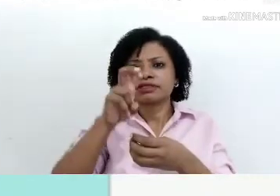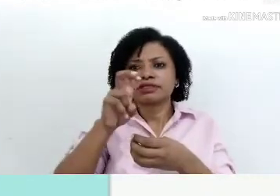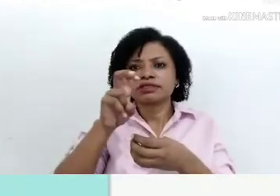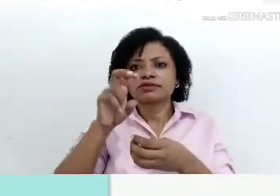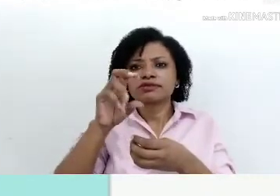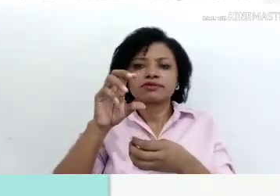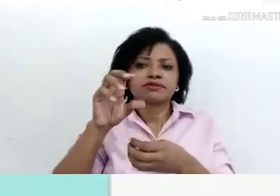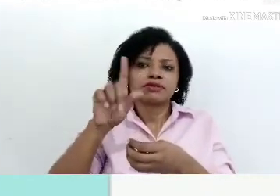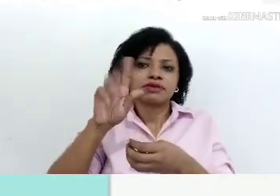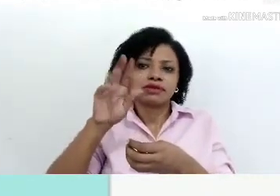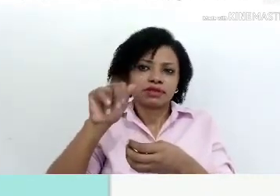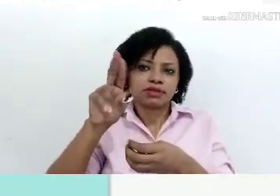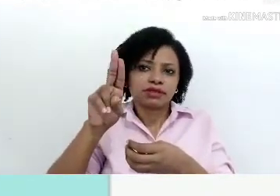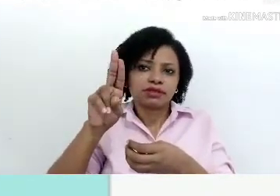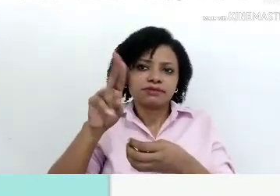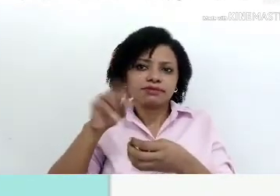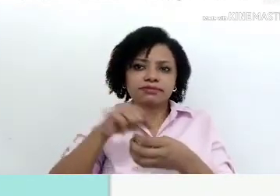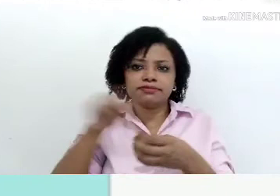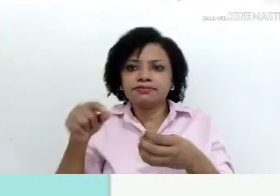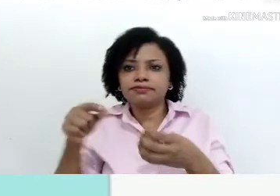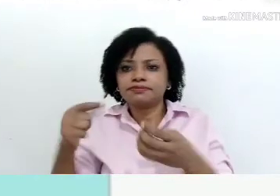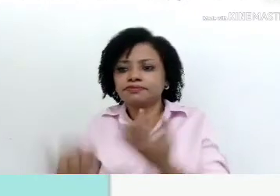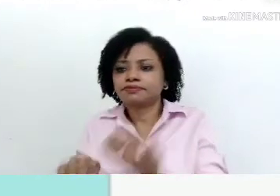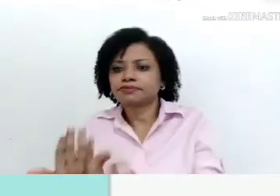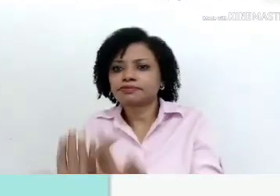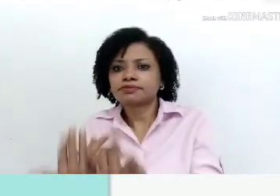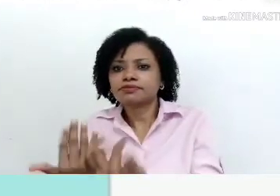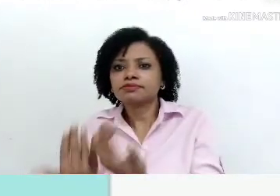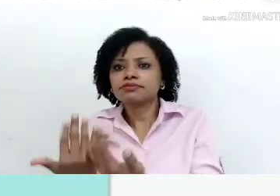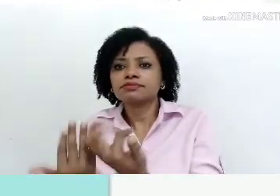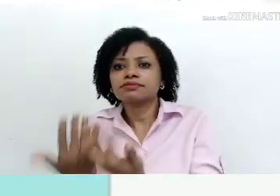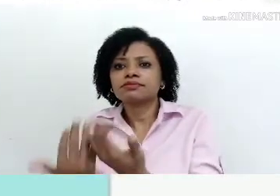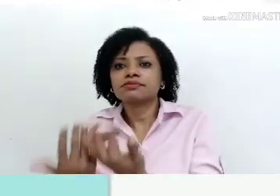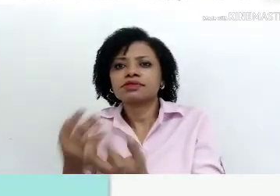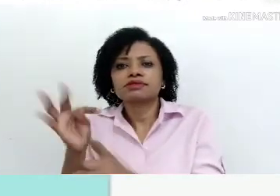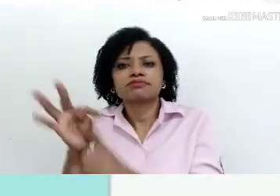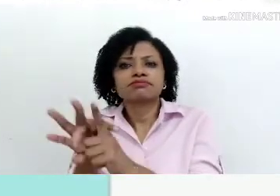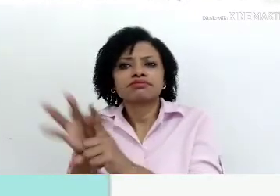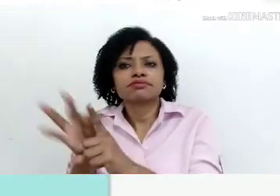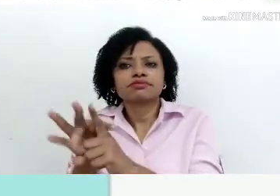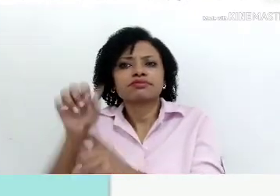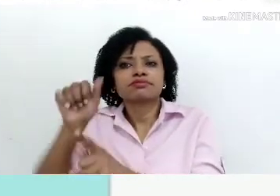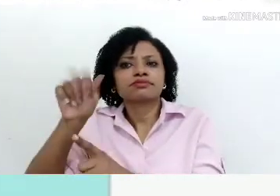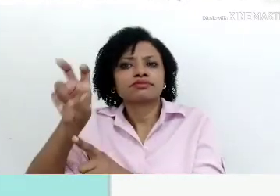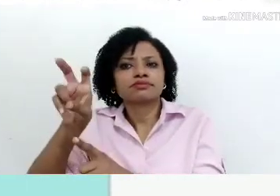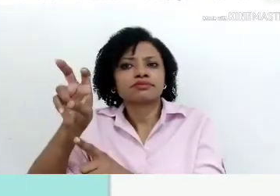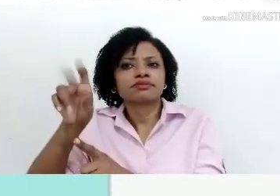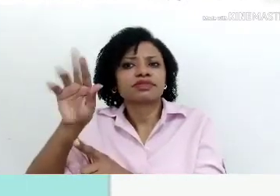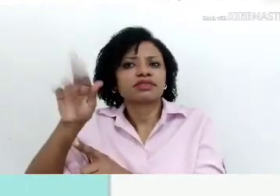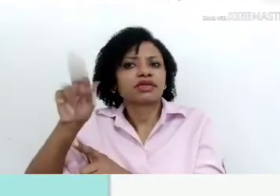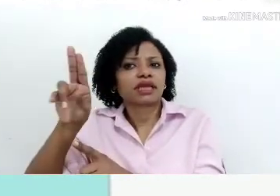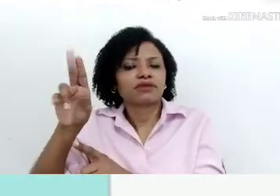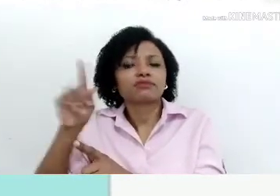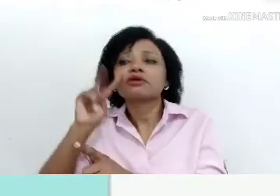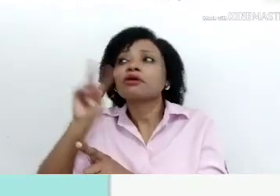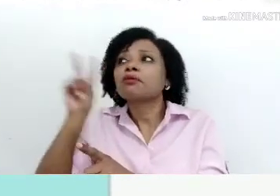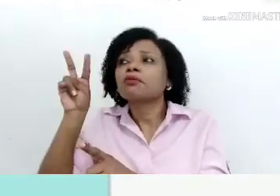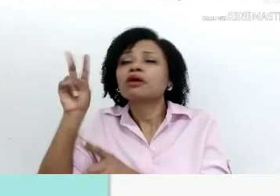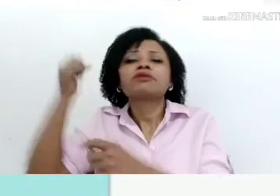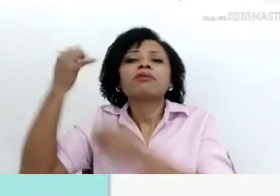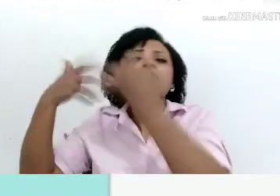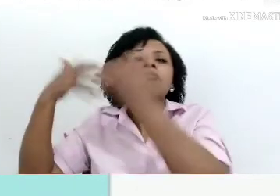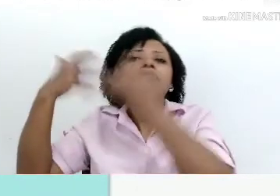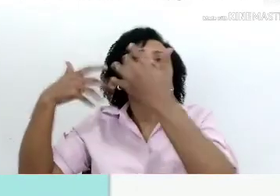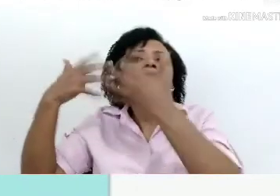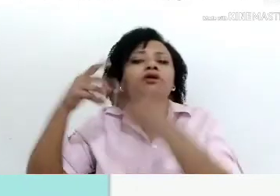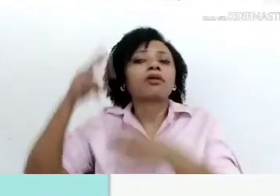uma solução cuja temperatura foi de 15 graus. A transformação descrita caracteriza um processo do tipo... Pessoal, aqui é